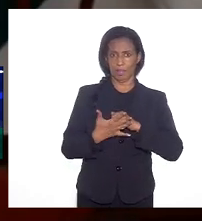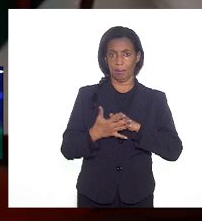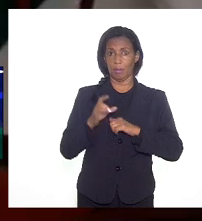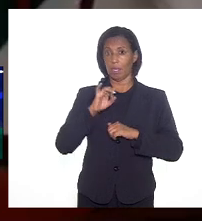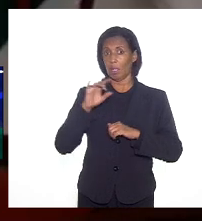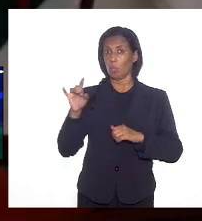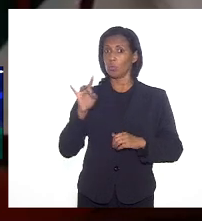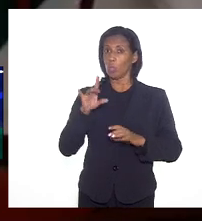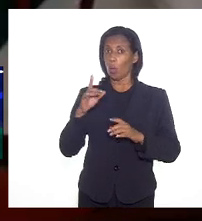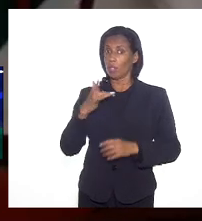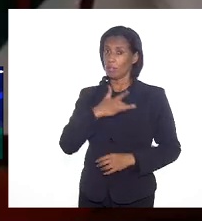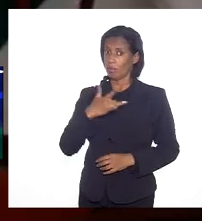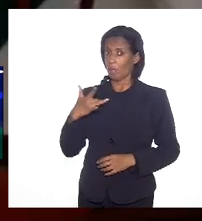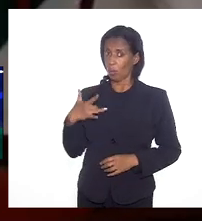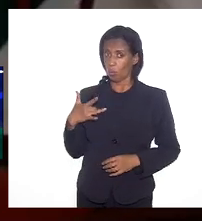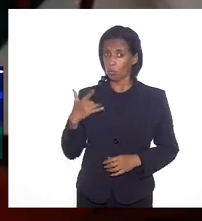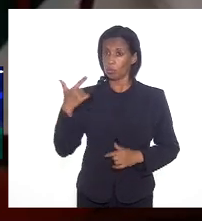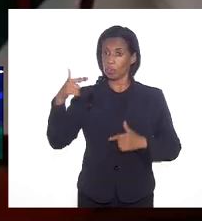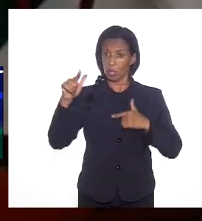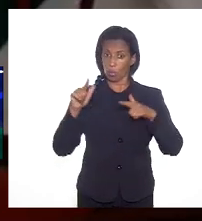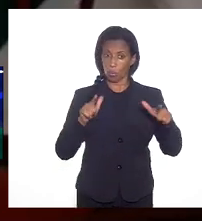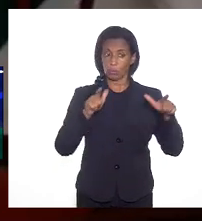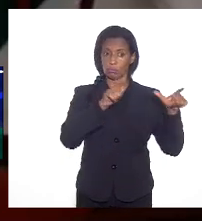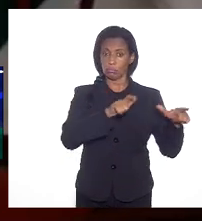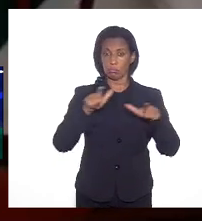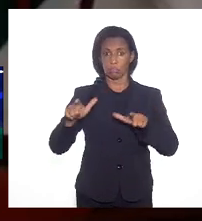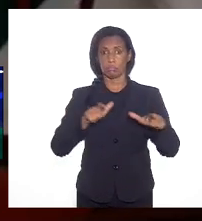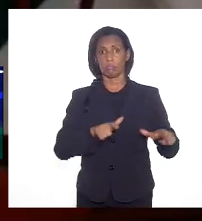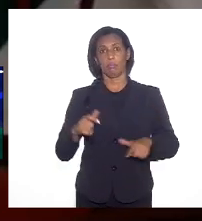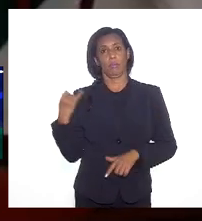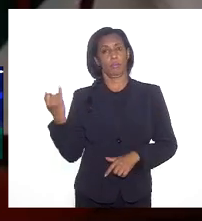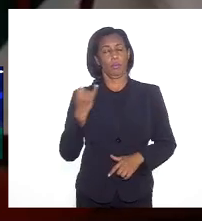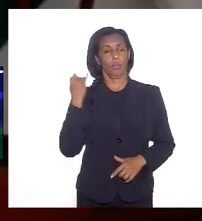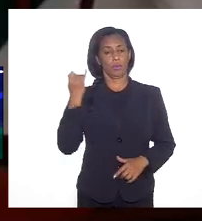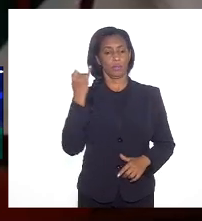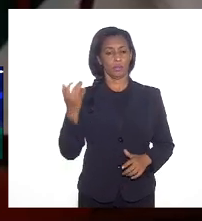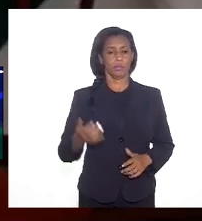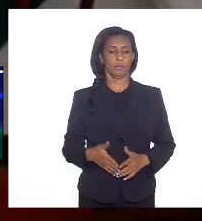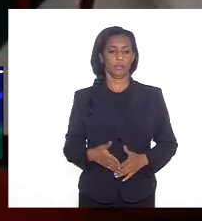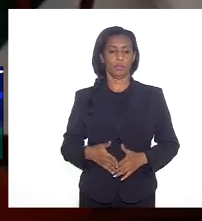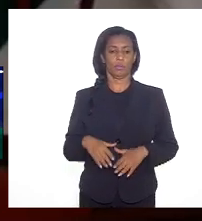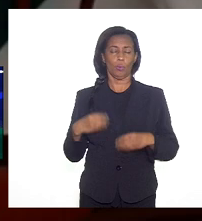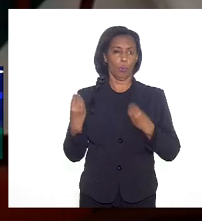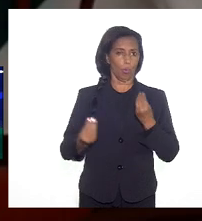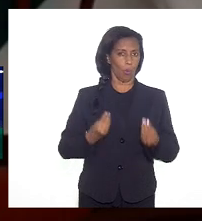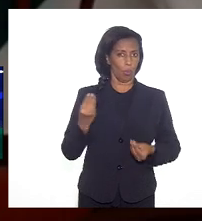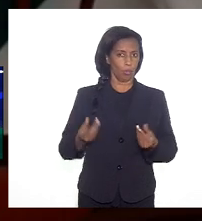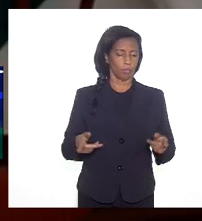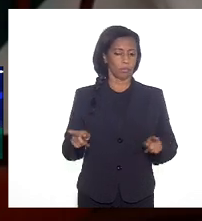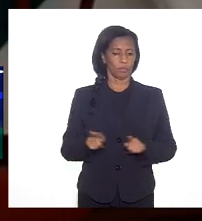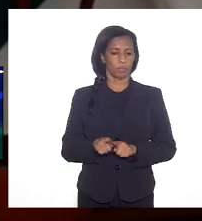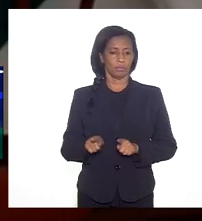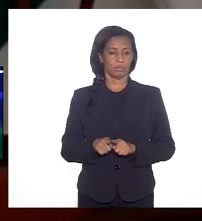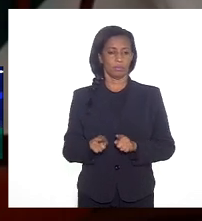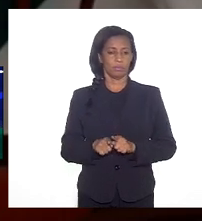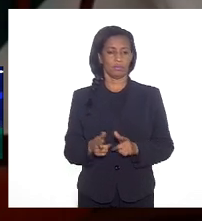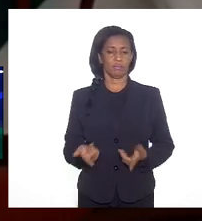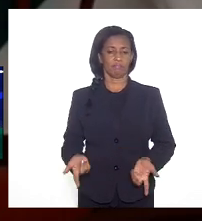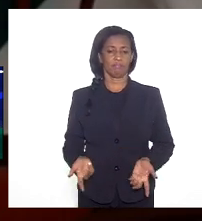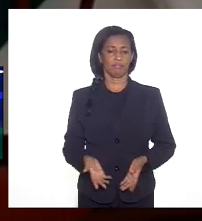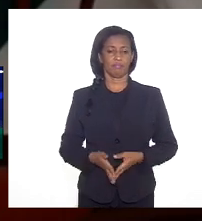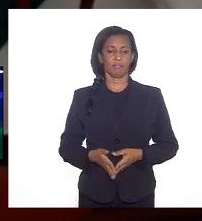não só áreas de saúde tem outras áreas que são importantes como também a própria área de